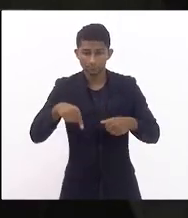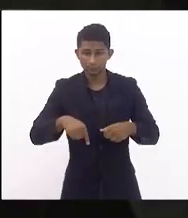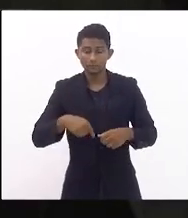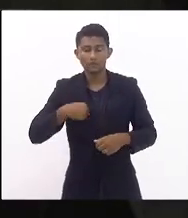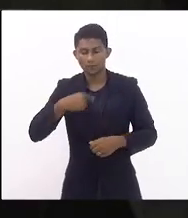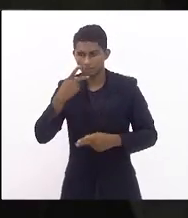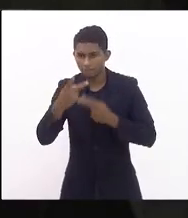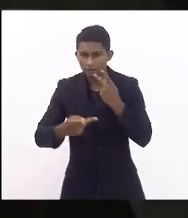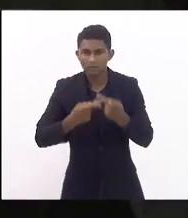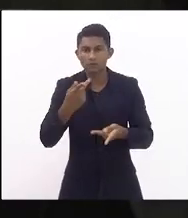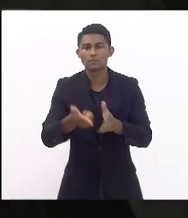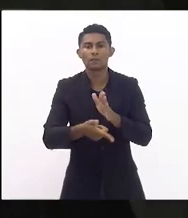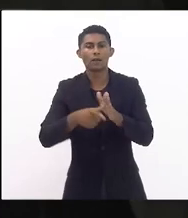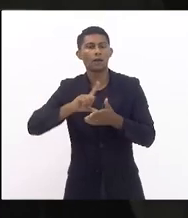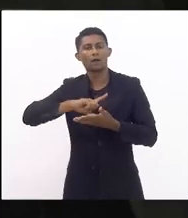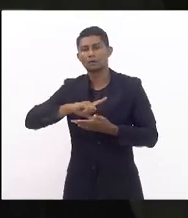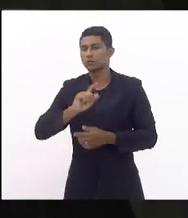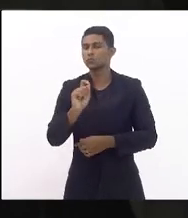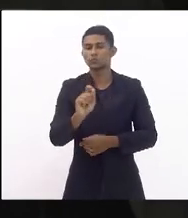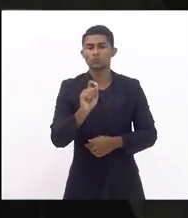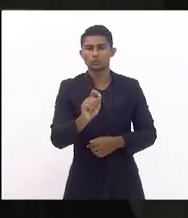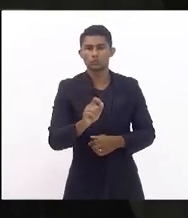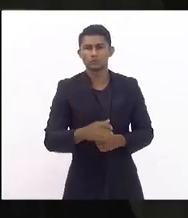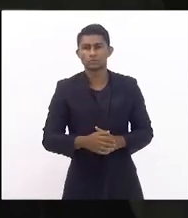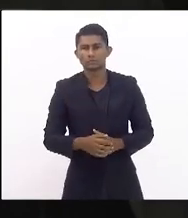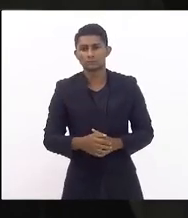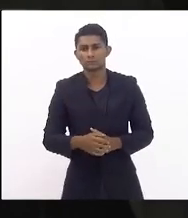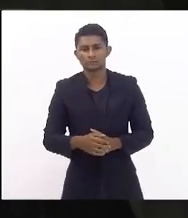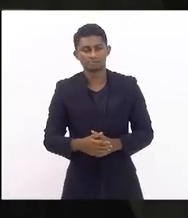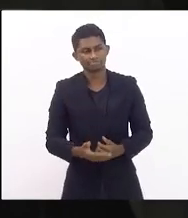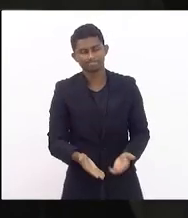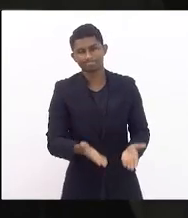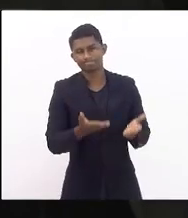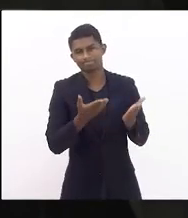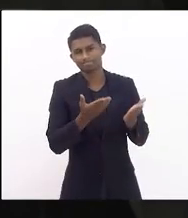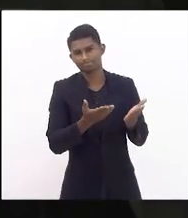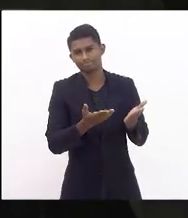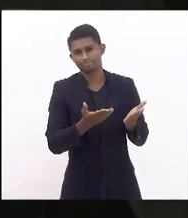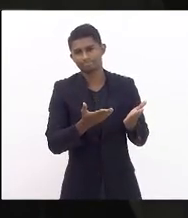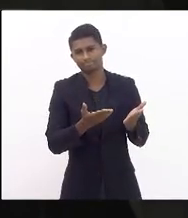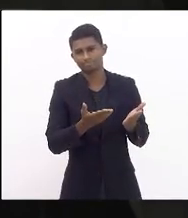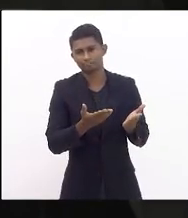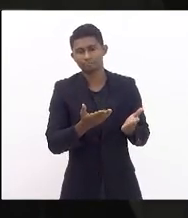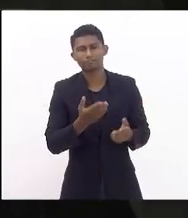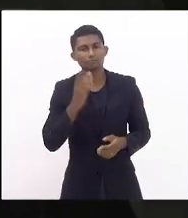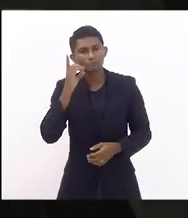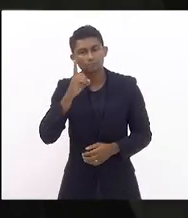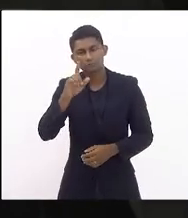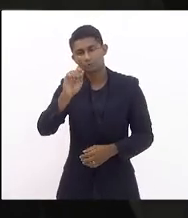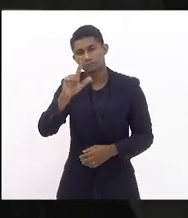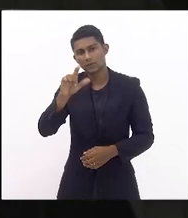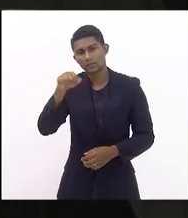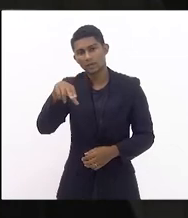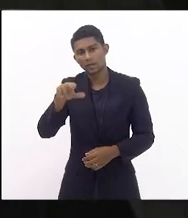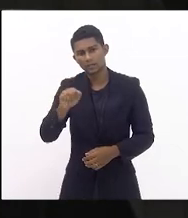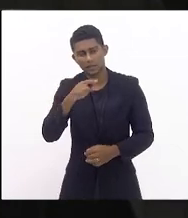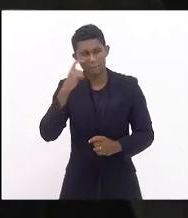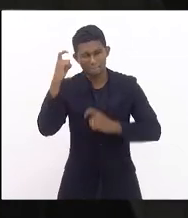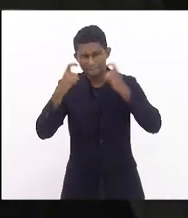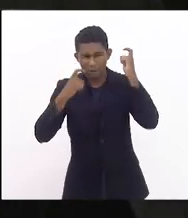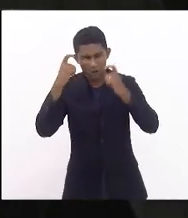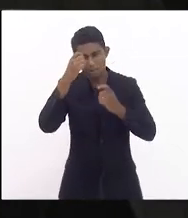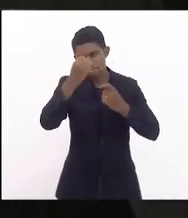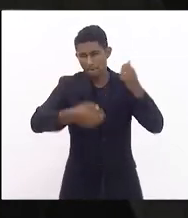minha manifestação, eu quero me associar às preocupações trazidas pela deputada Alana Passos, que me antecedeu aqui na